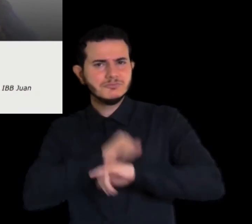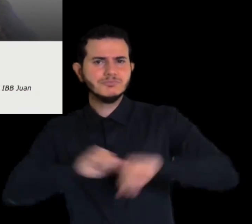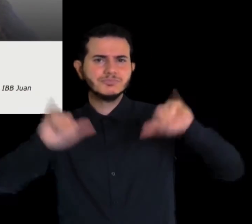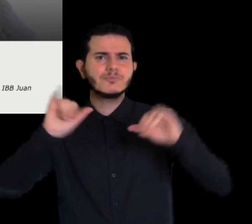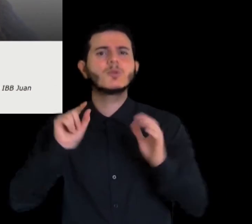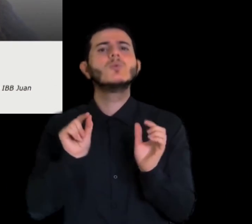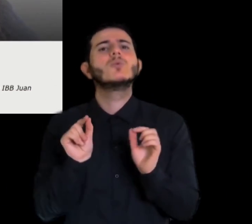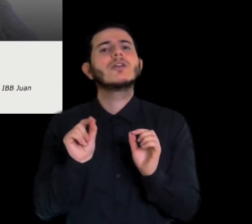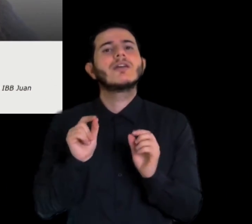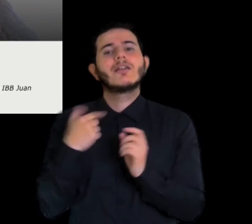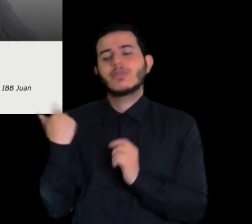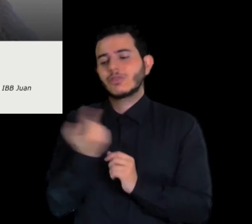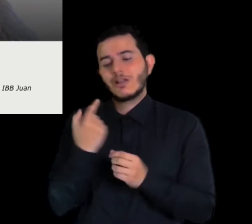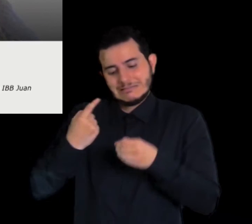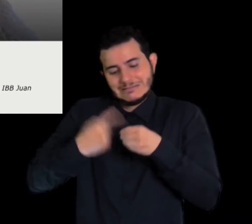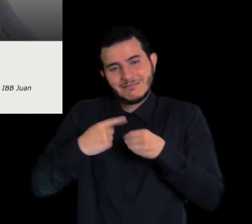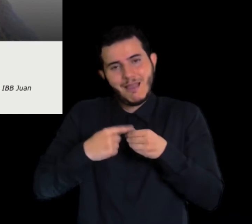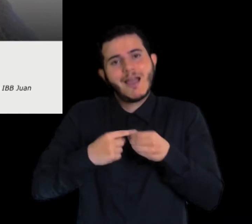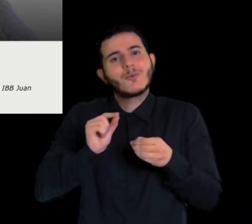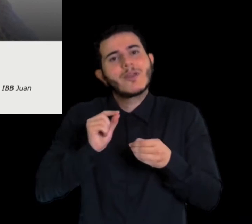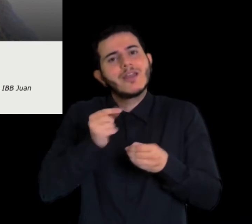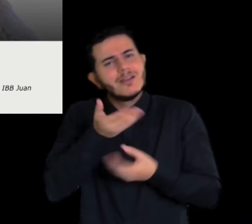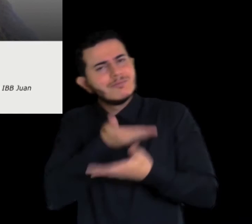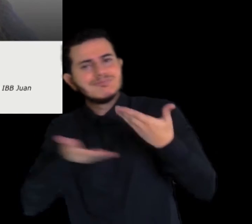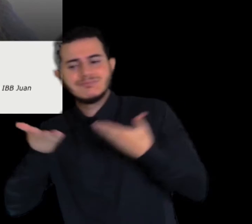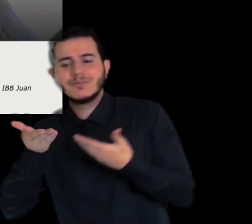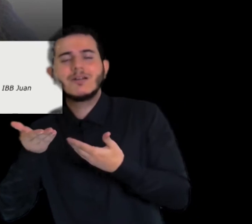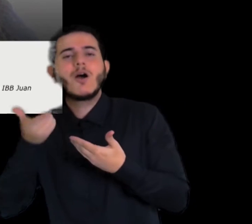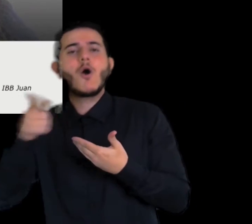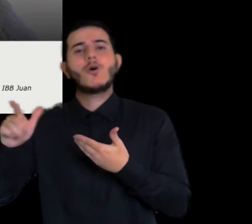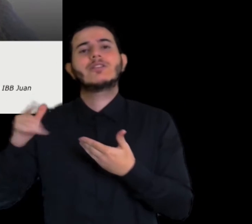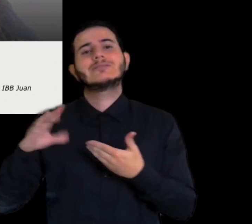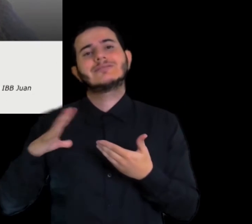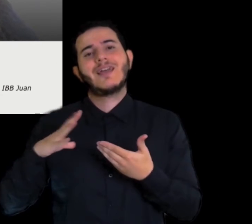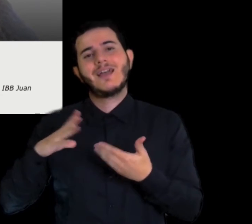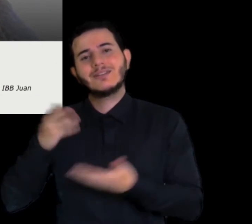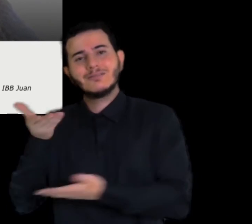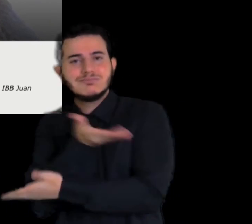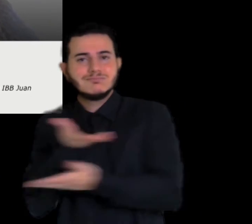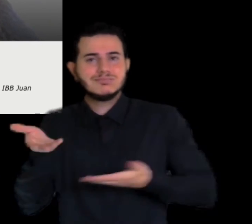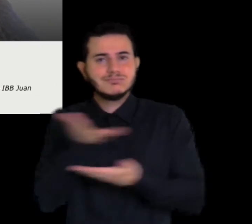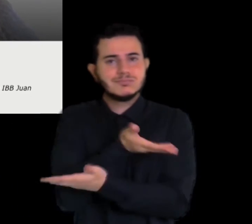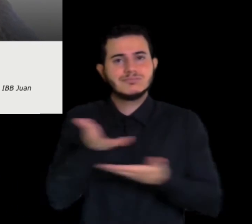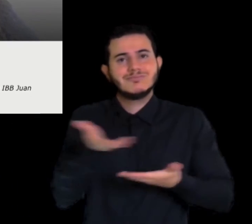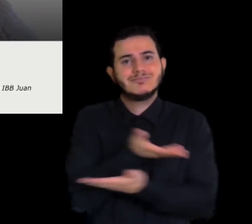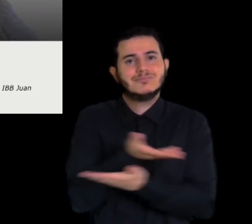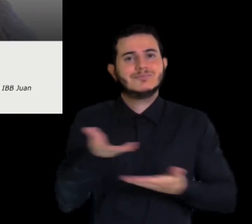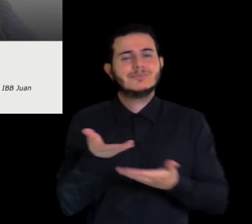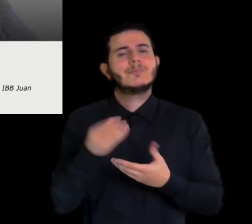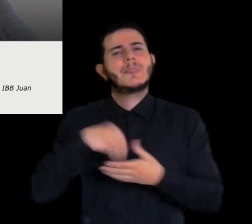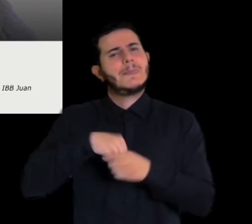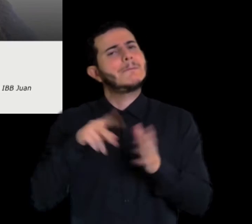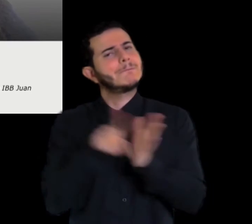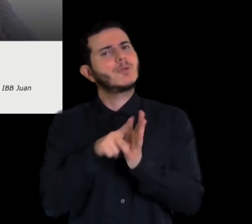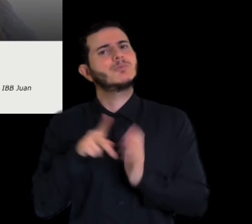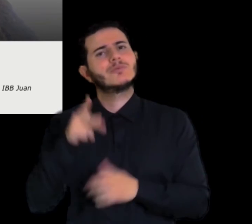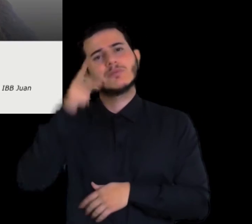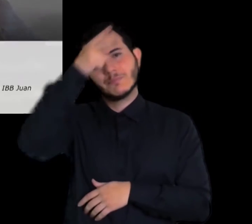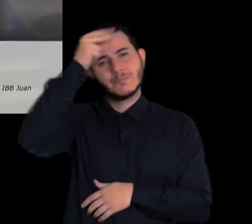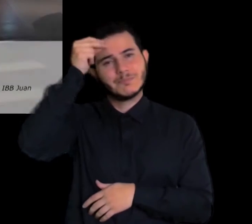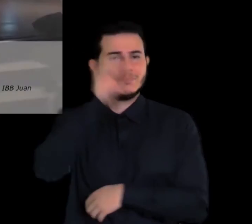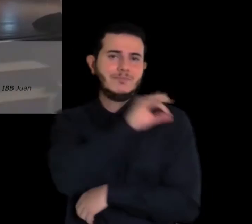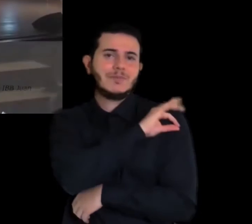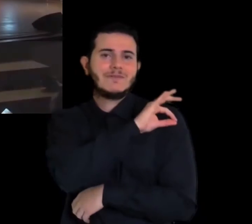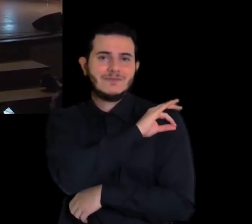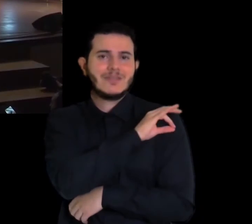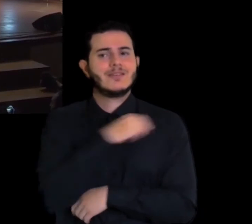que vende a cidade para a cidade. Porque quando a população comprar a própria cidade que vive, nós não vamos ter um prefeito, nós vamos ter milhares de prefeitos em